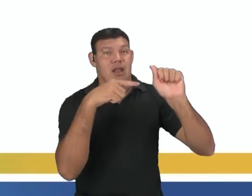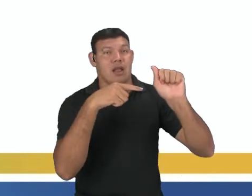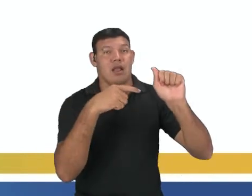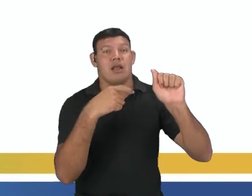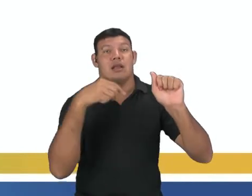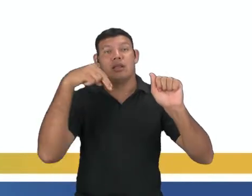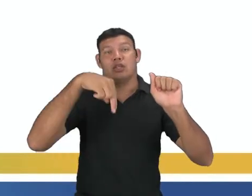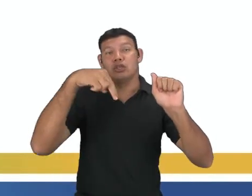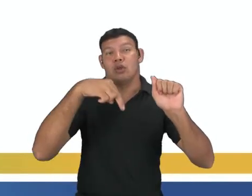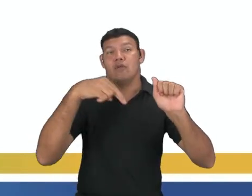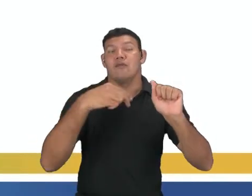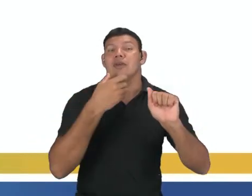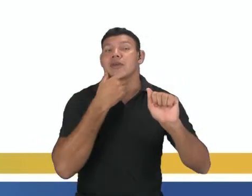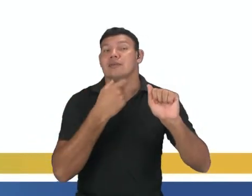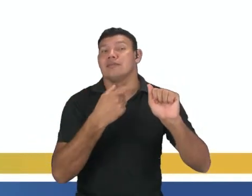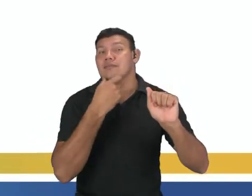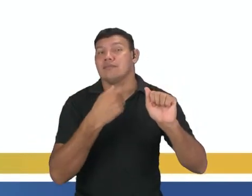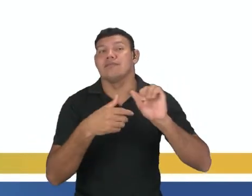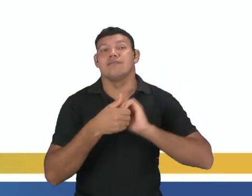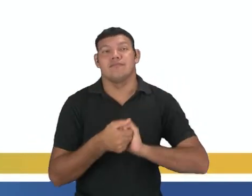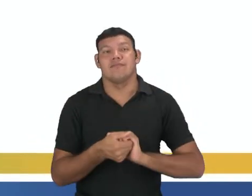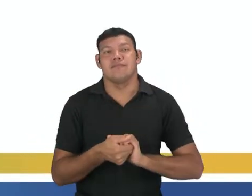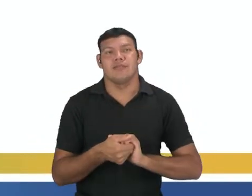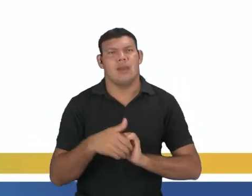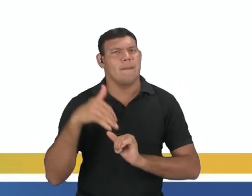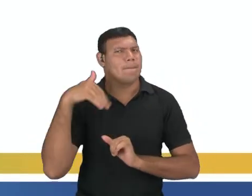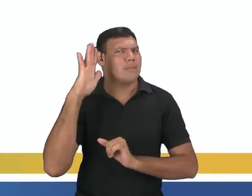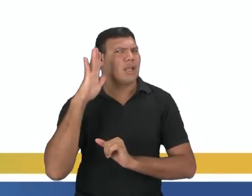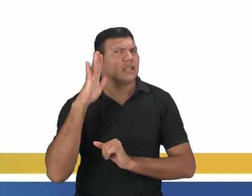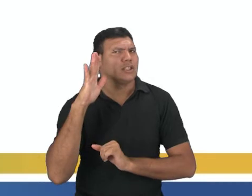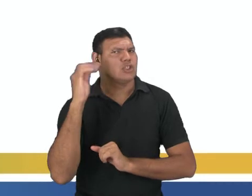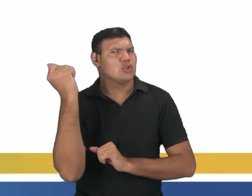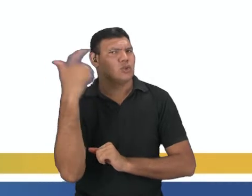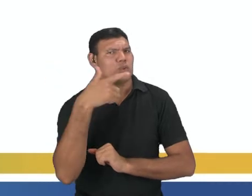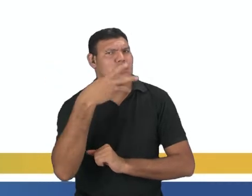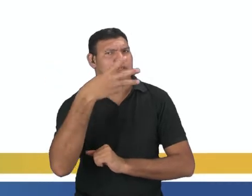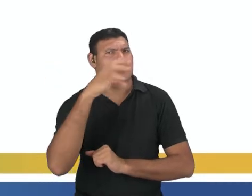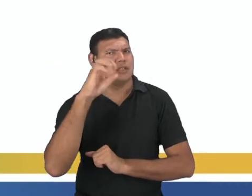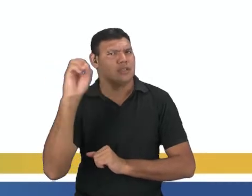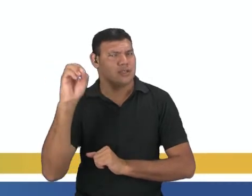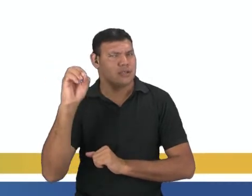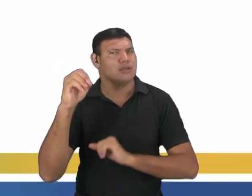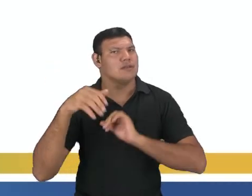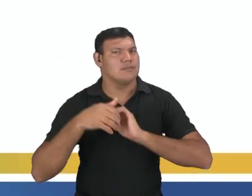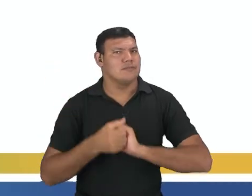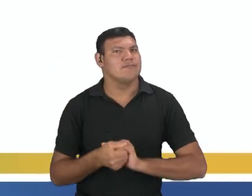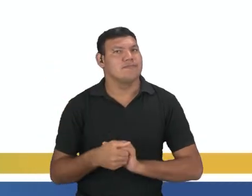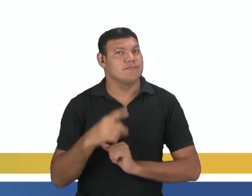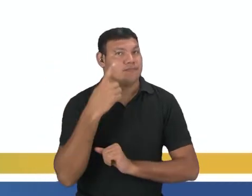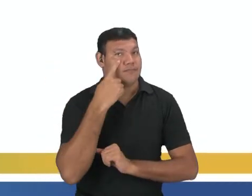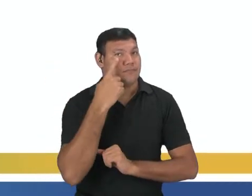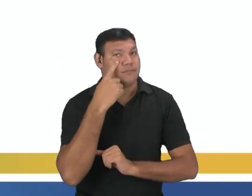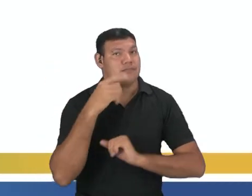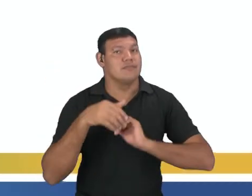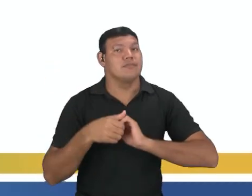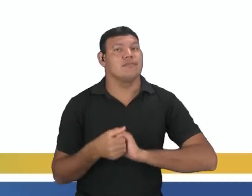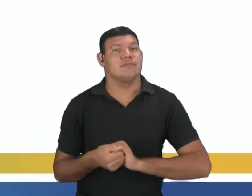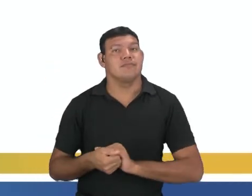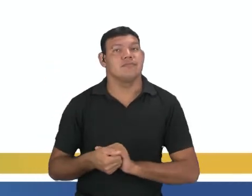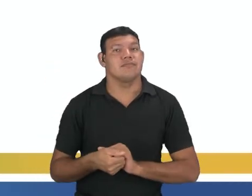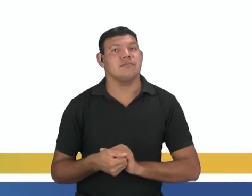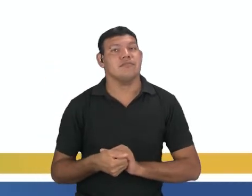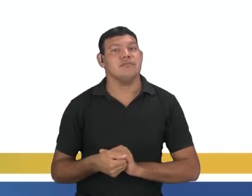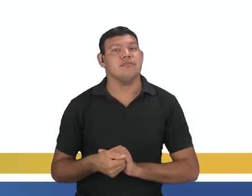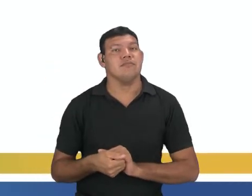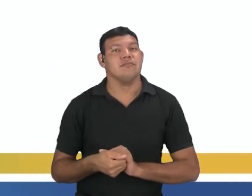novembro e dezembro, observe, eles estão maior que 300. Tem a linhazinha bem aí em 300 mostrando, né? Foi no mês